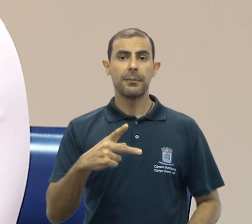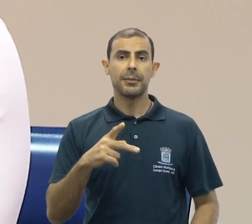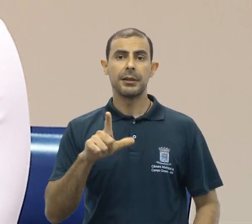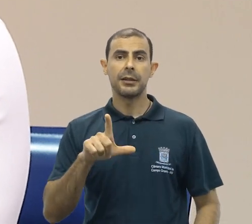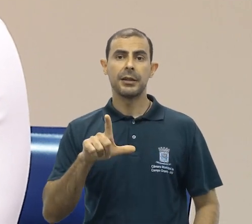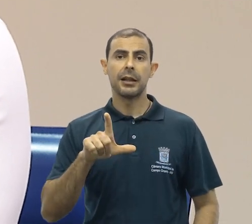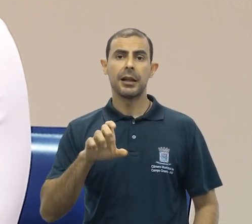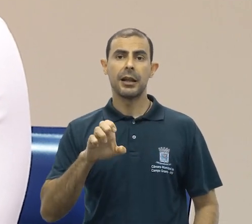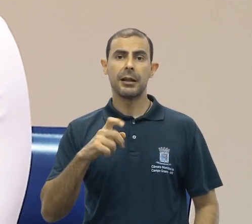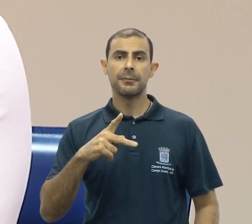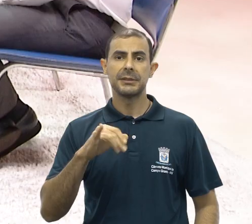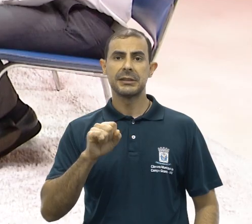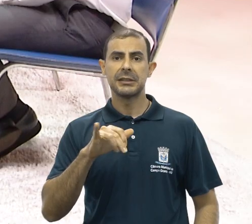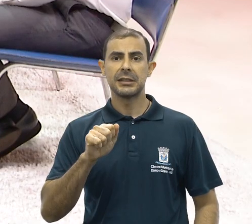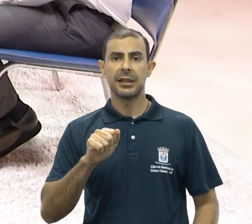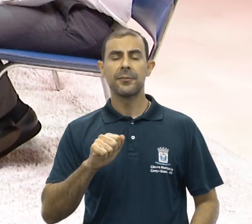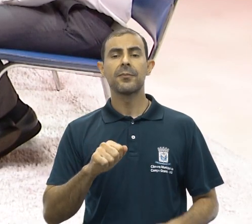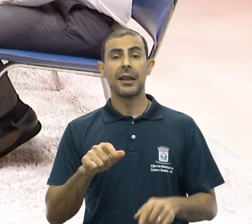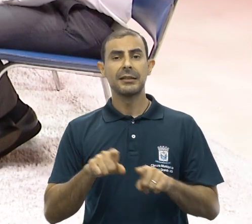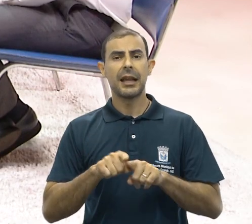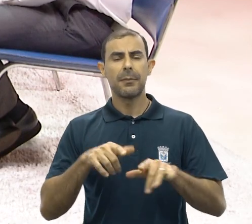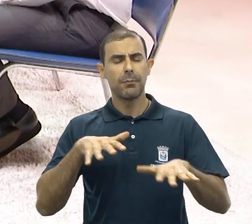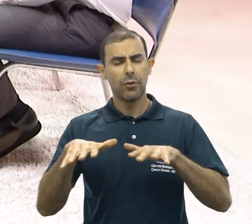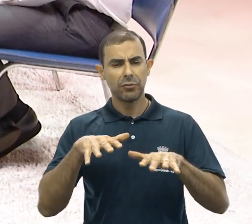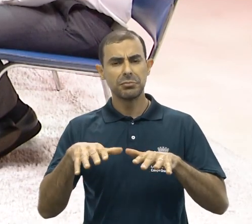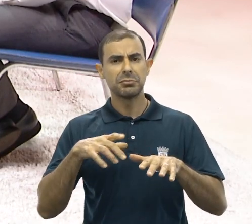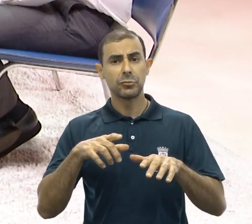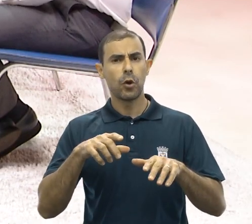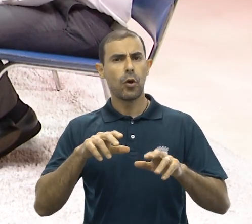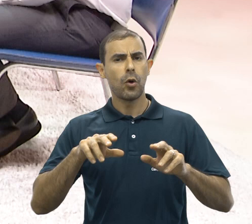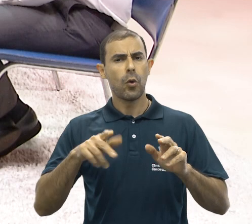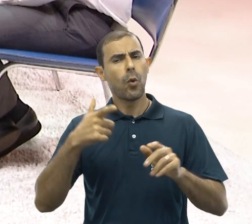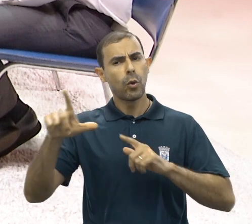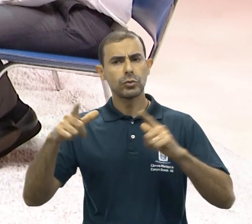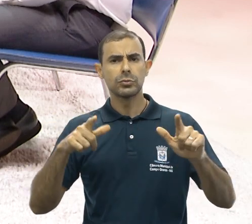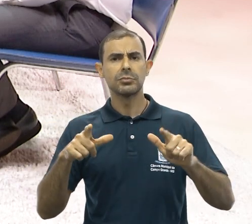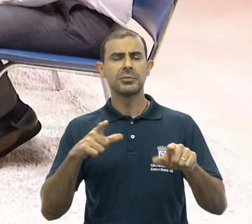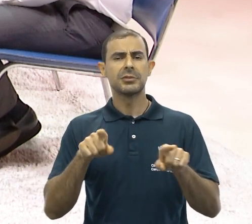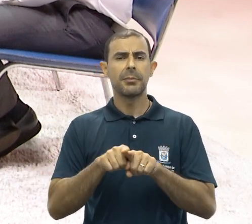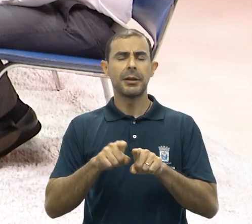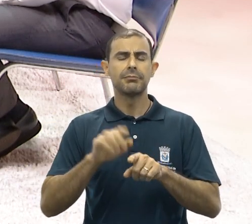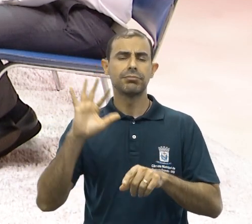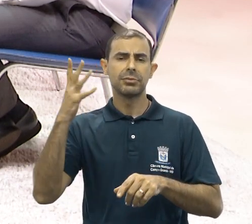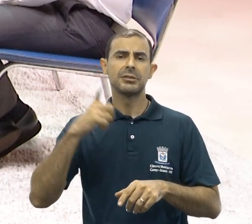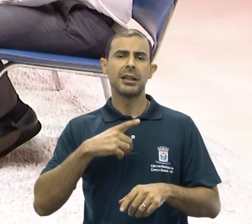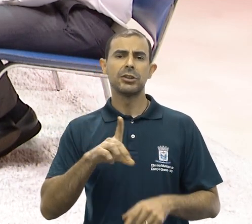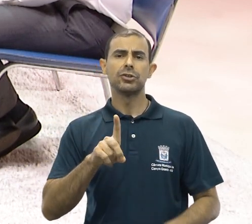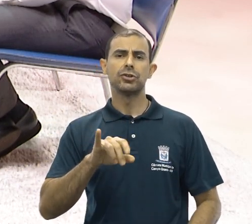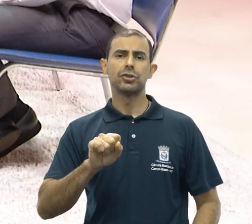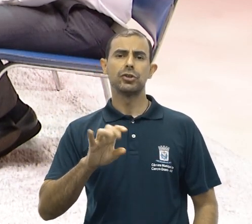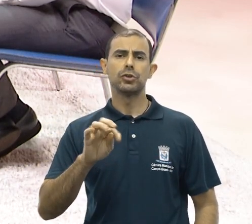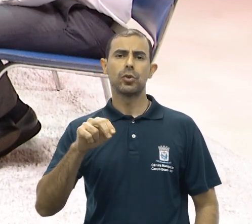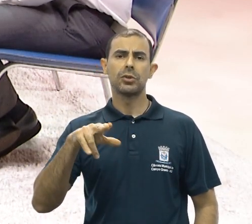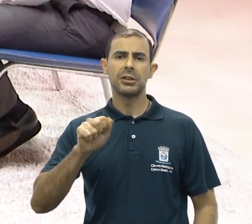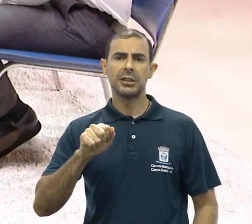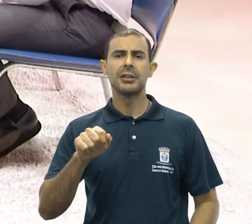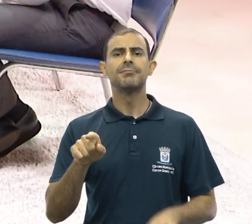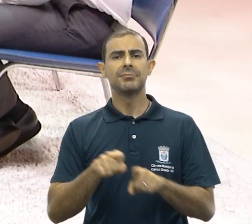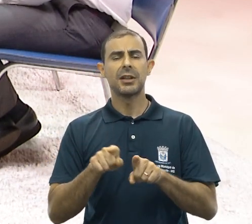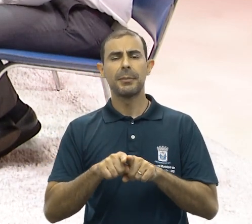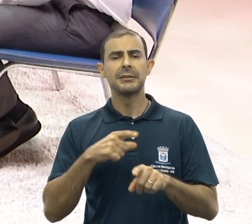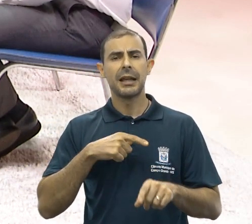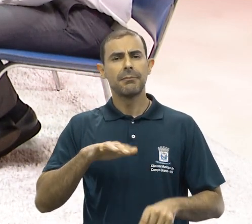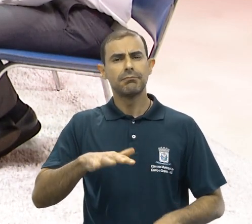que se opera epilepsia, cirurgia de transtorno do movimento, que não é só Parkinson, né, o transtorno do movimento vem distonia, vem o tremor